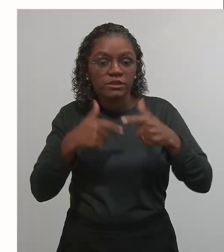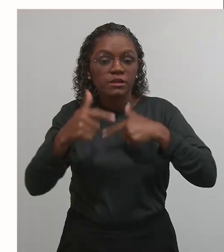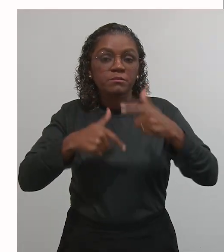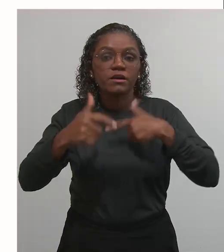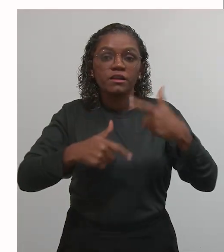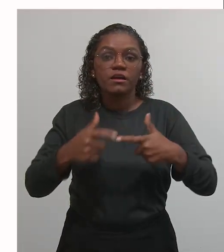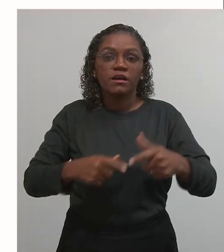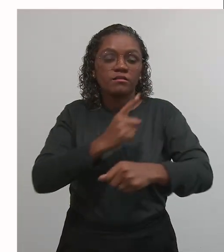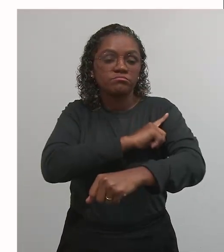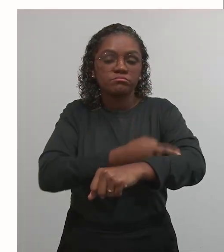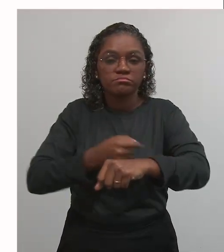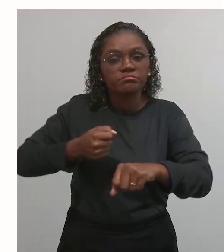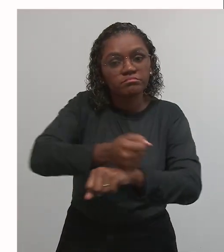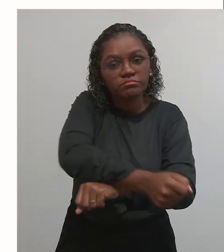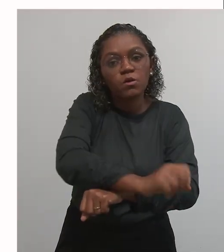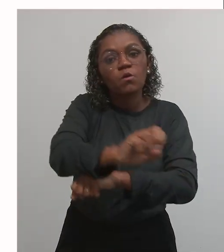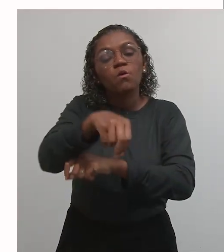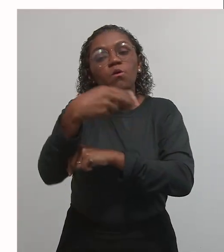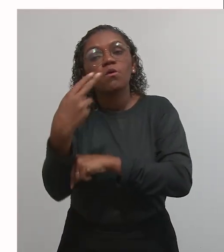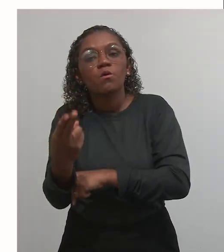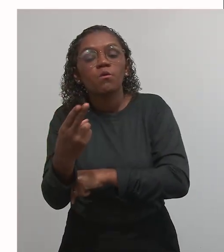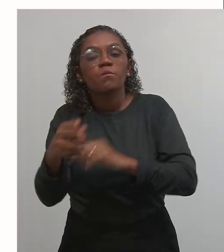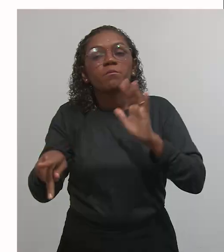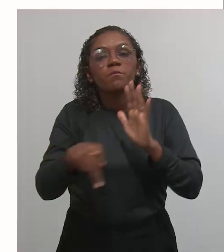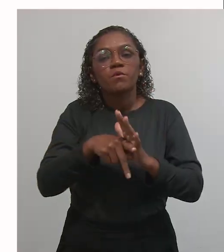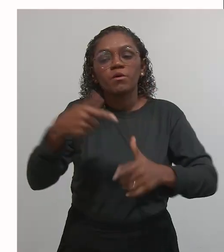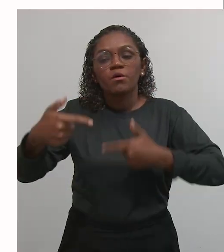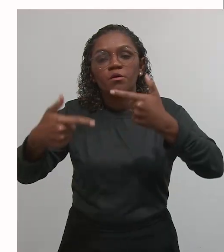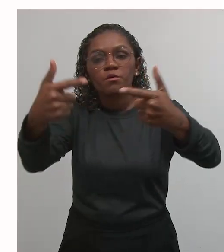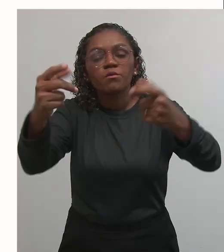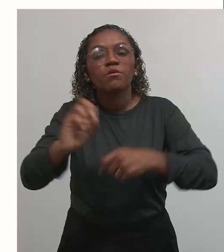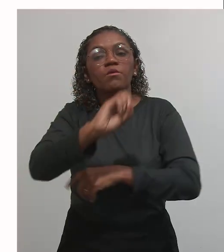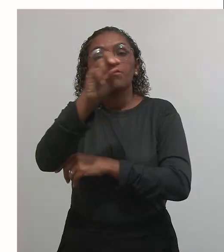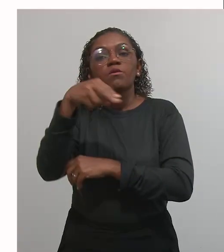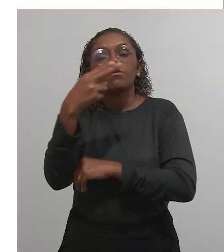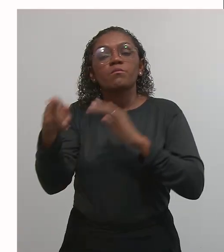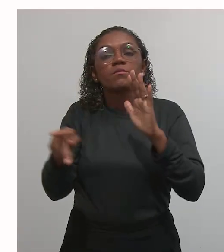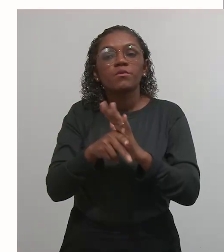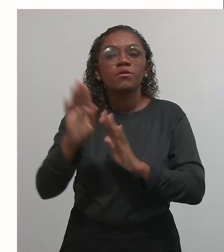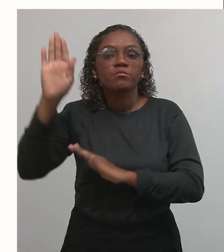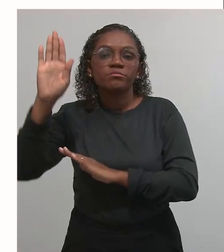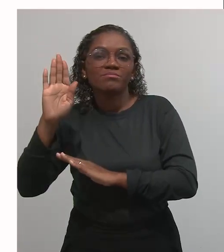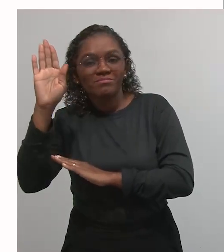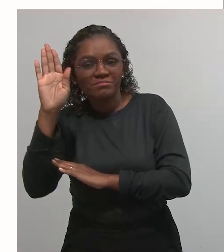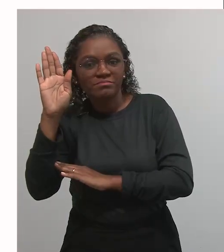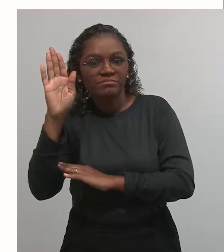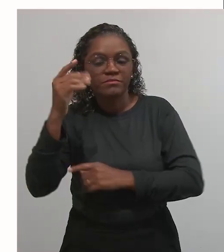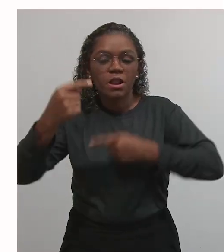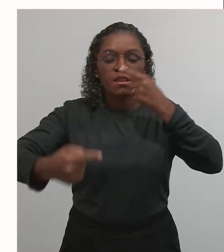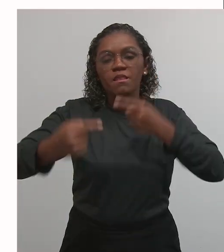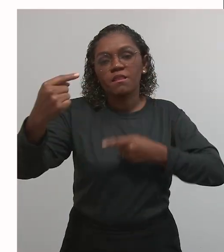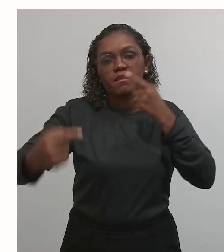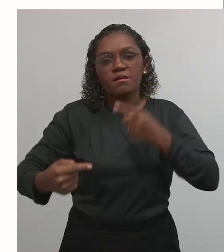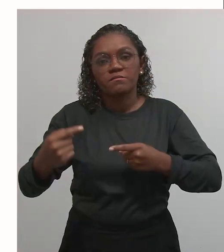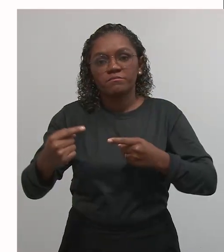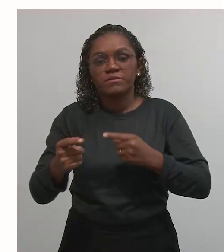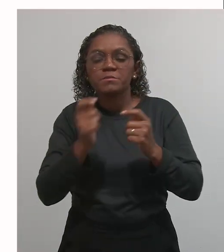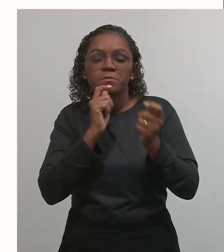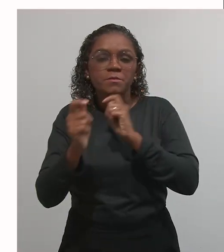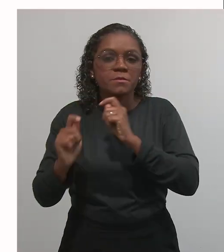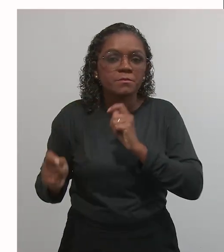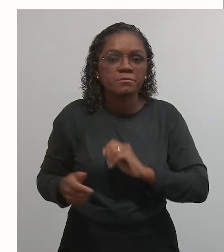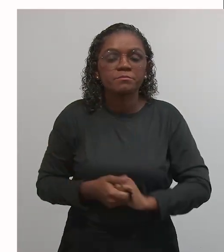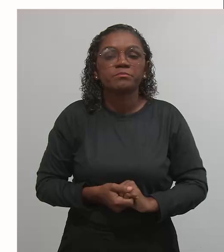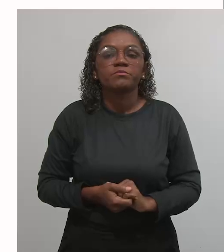guerreiros, ou ouro para a arte de dialogar, né? Seria aí quase que um político. Então, essa educação ela era dividida de